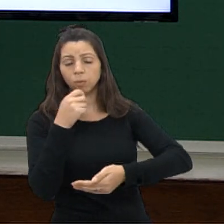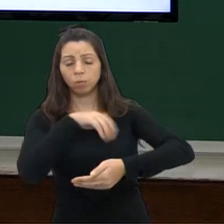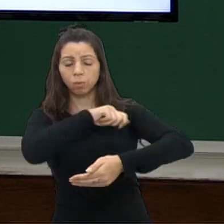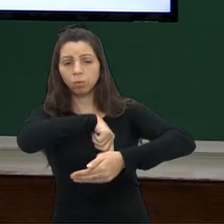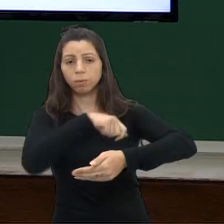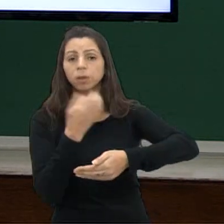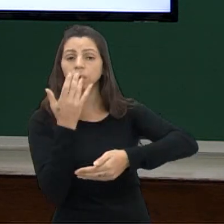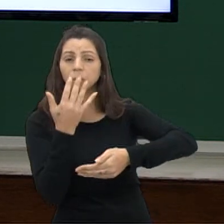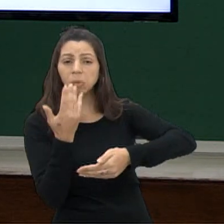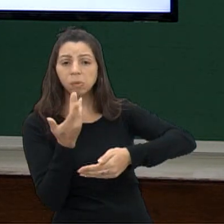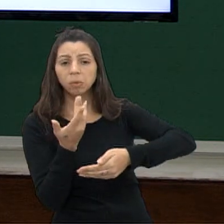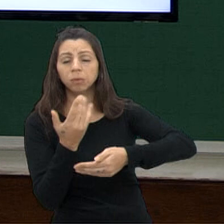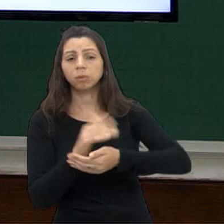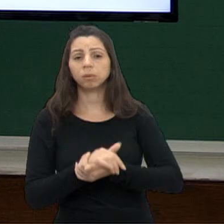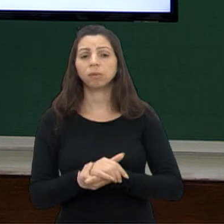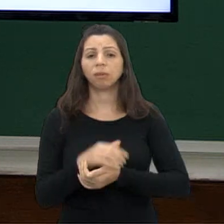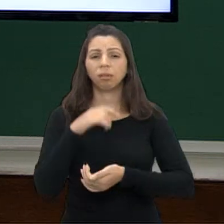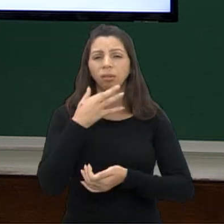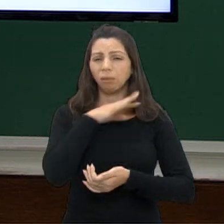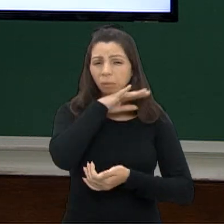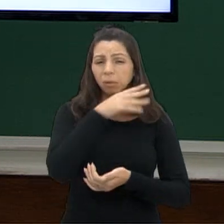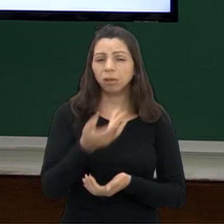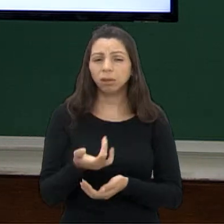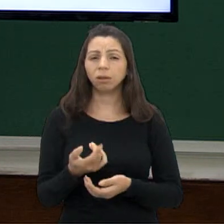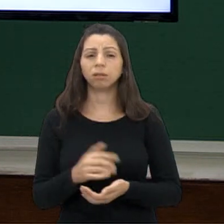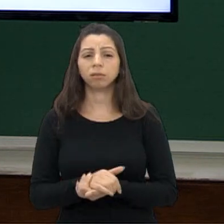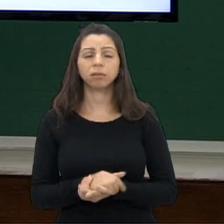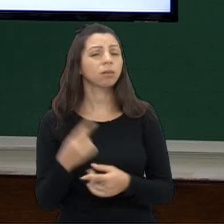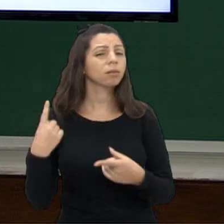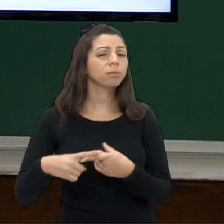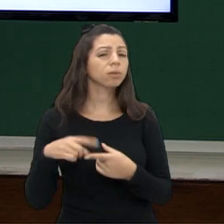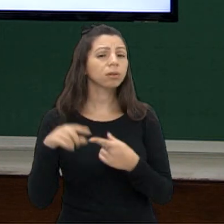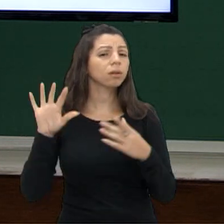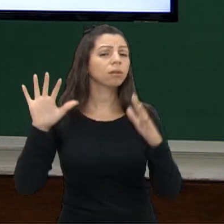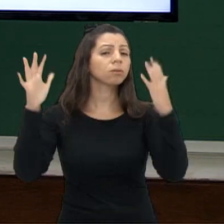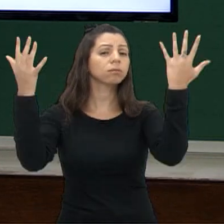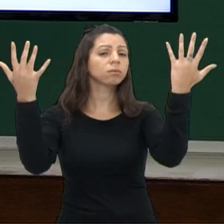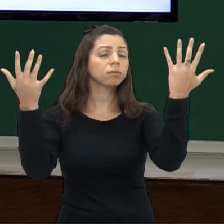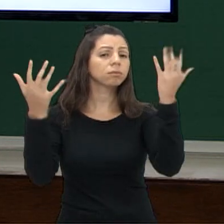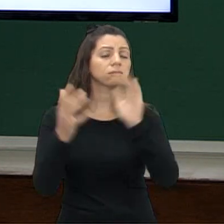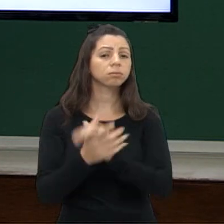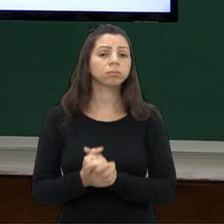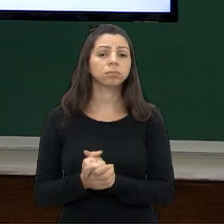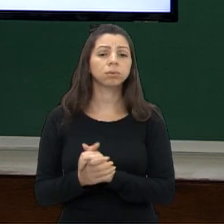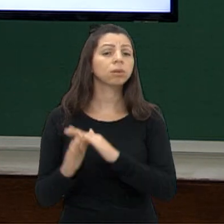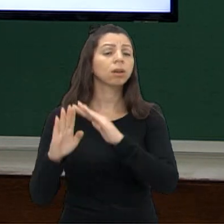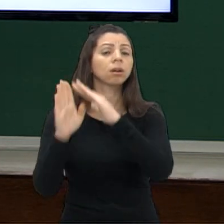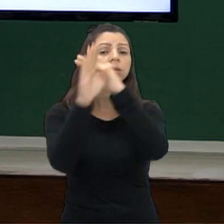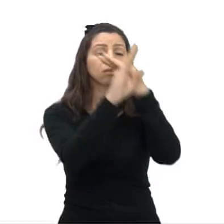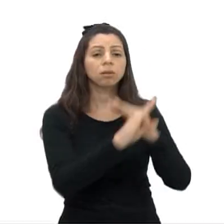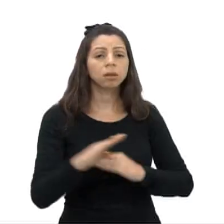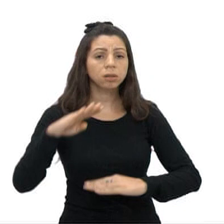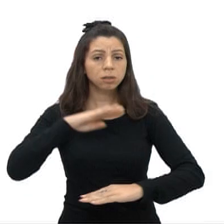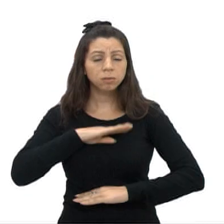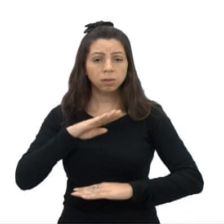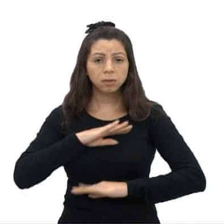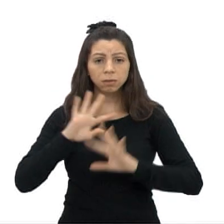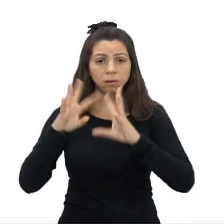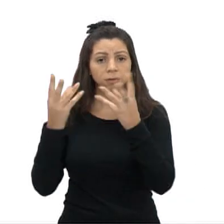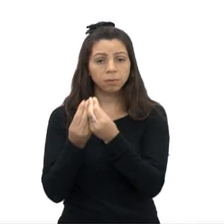estava agradável para comer. Por que será que isso aconteceu? O que mexeu na rotina dessa família? Tempo para